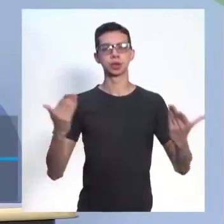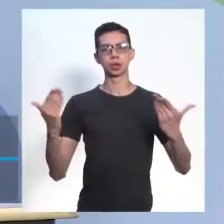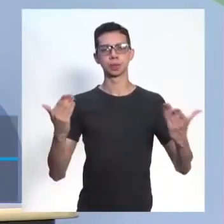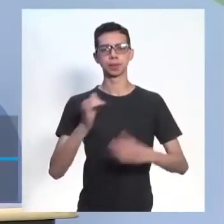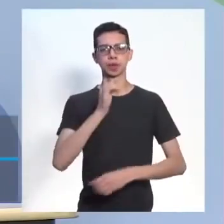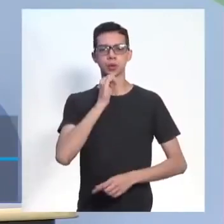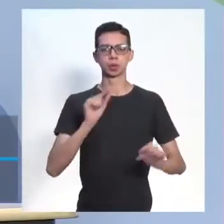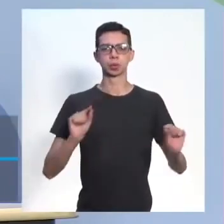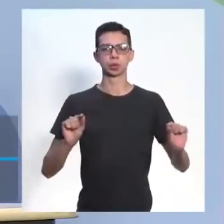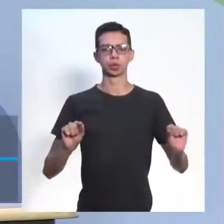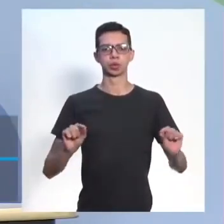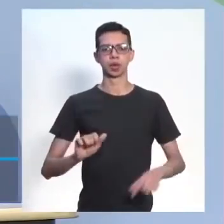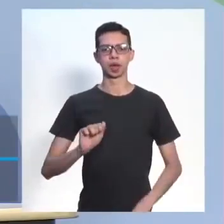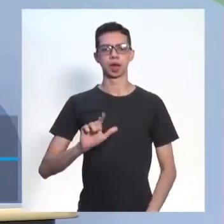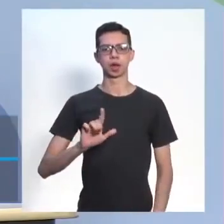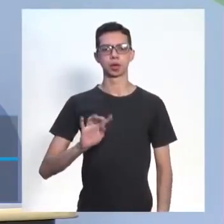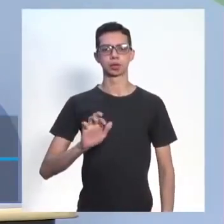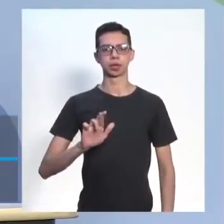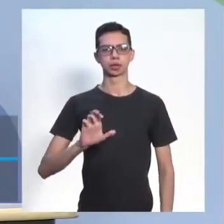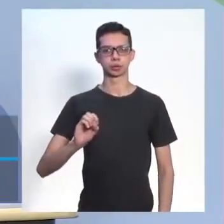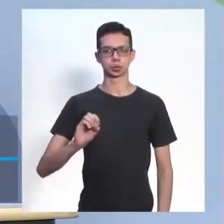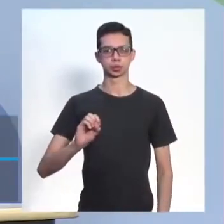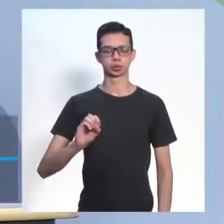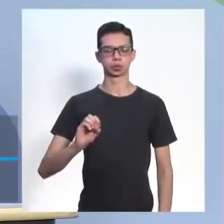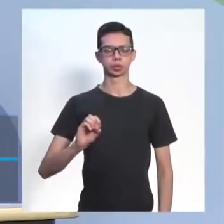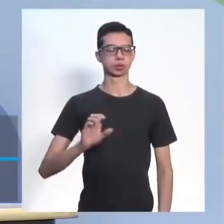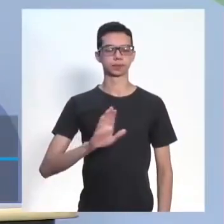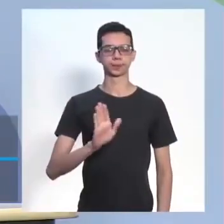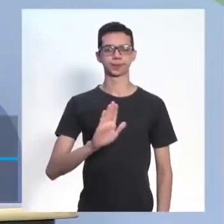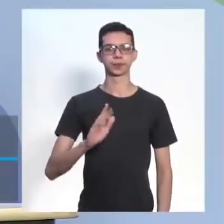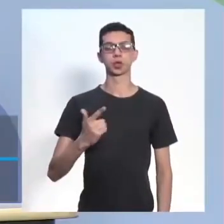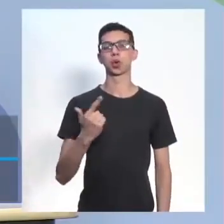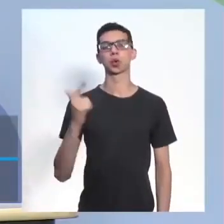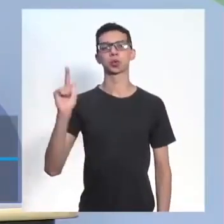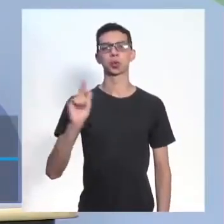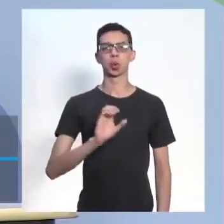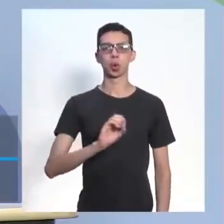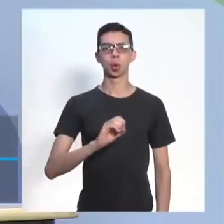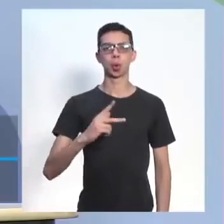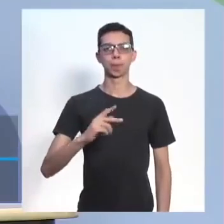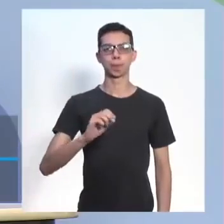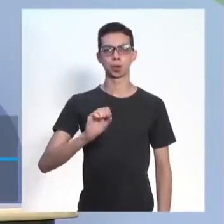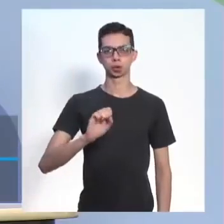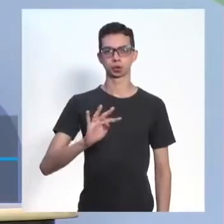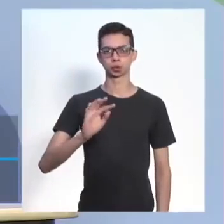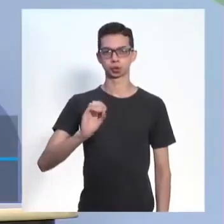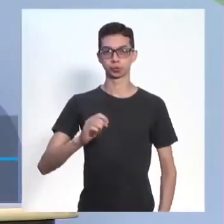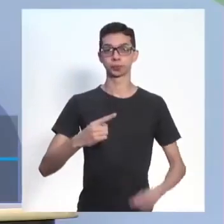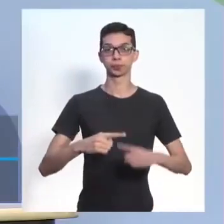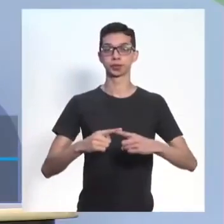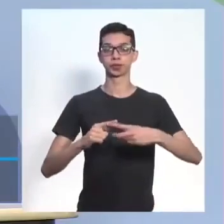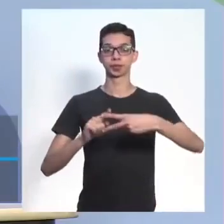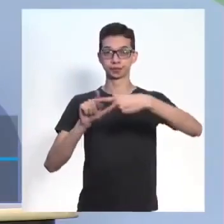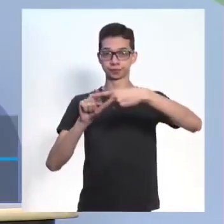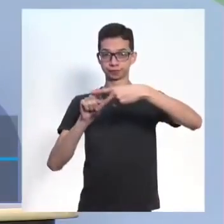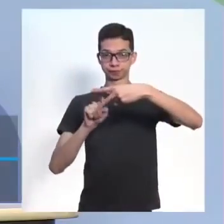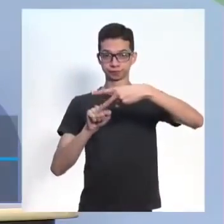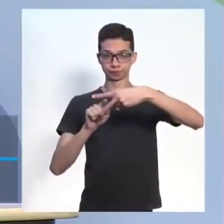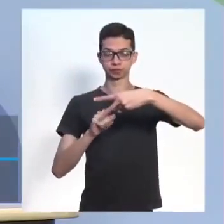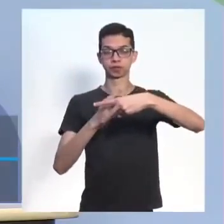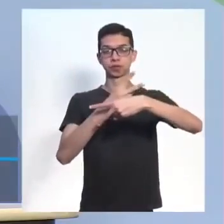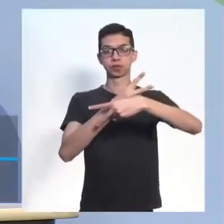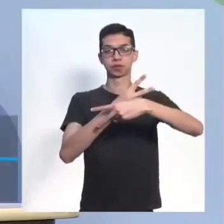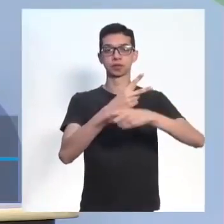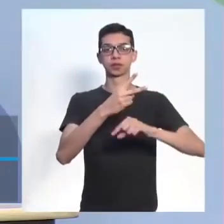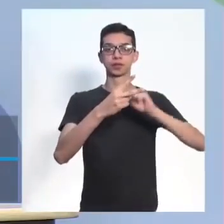o alterno externo, oposto pelo vértice. Ela fez a correspondência e a relação com opostos